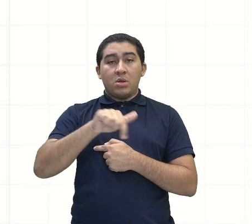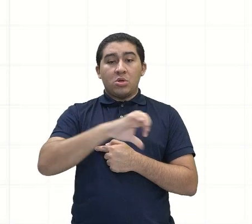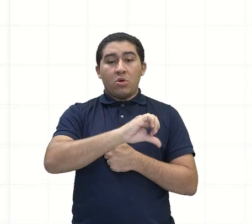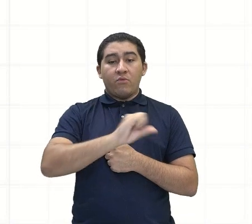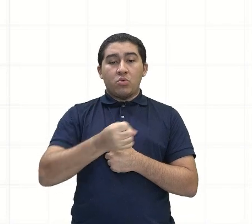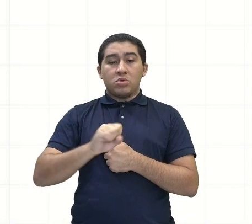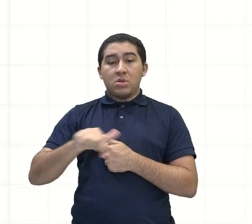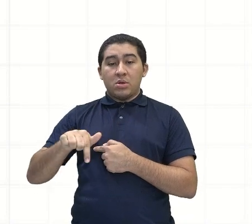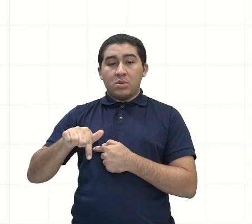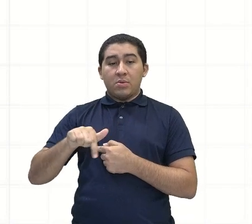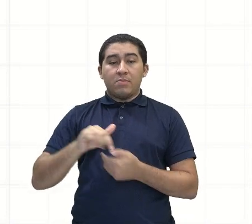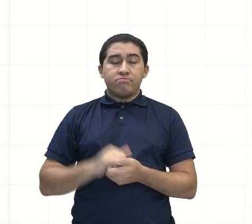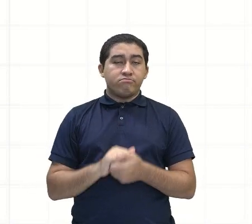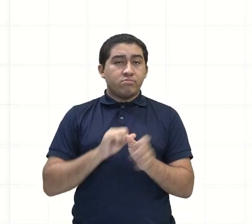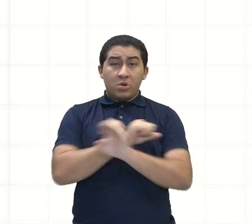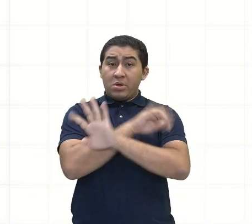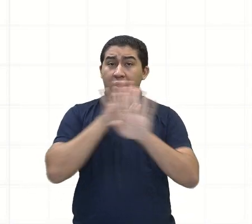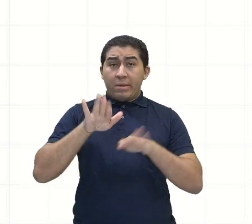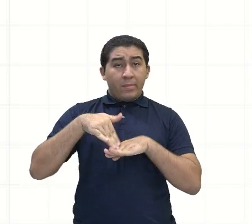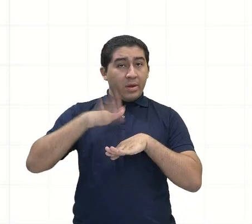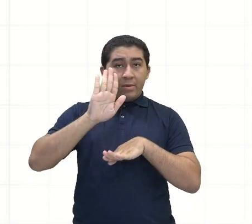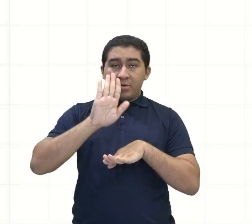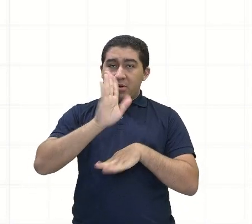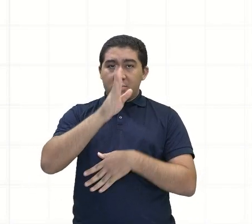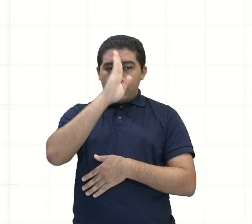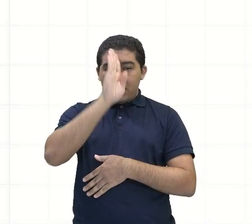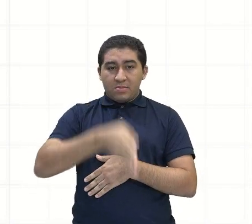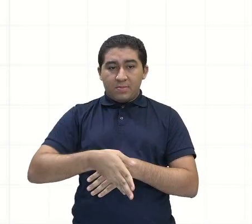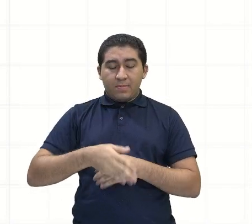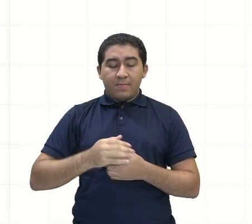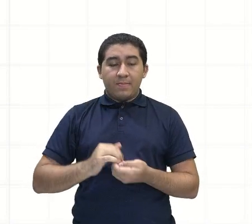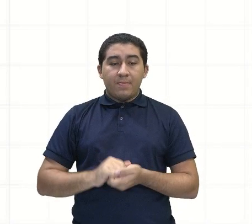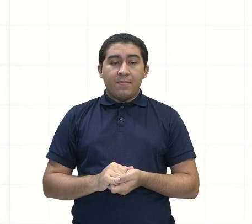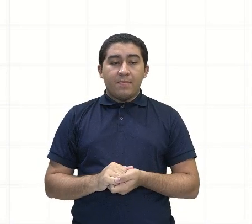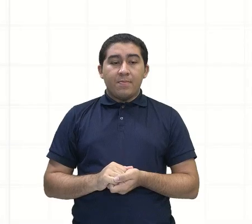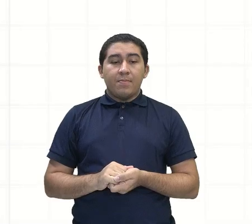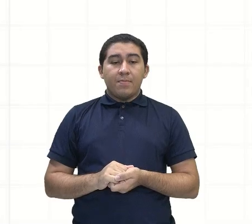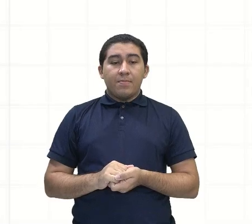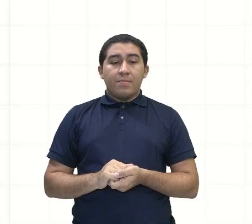987. Aqui estava na cara que era maior, né? Ó,